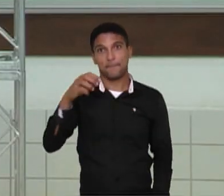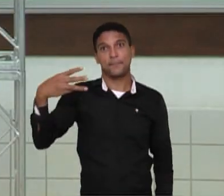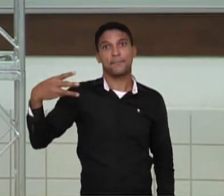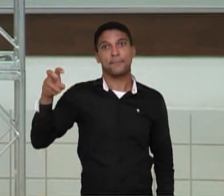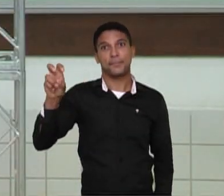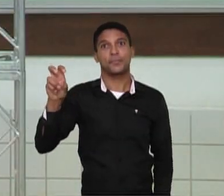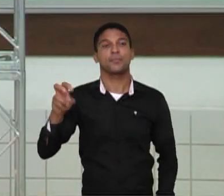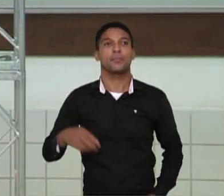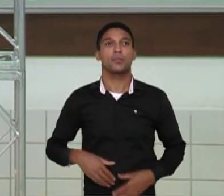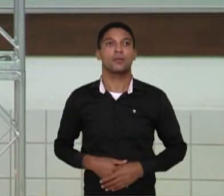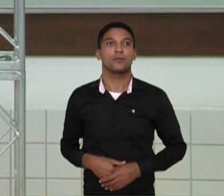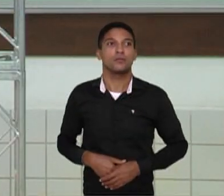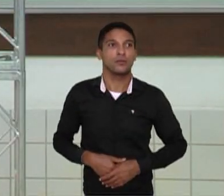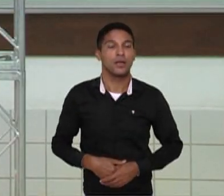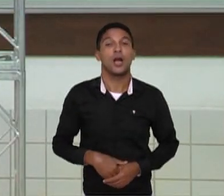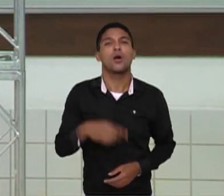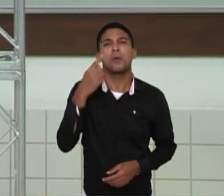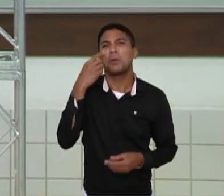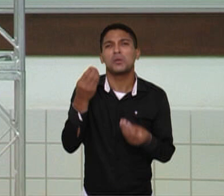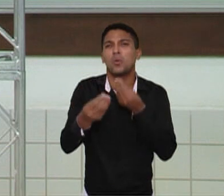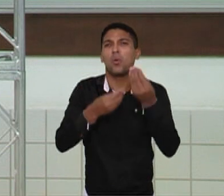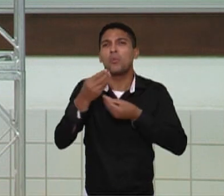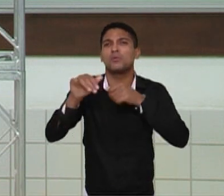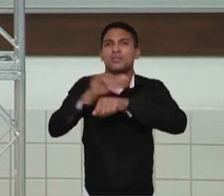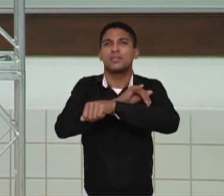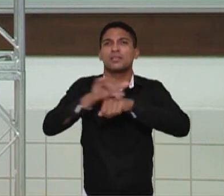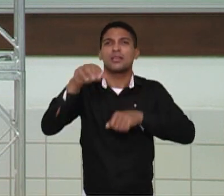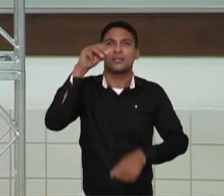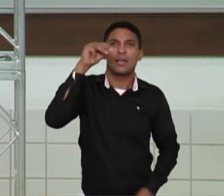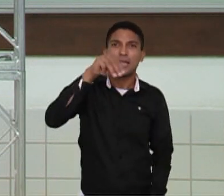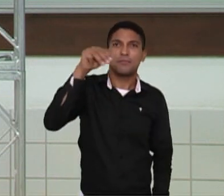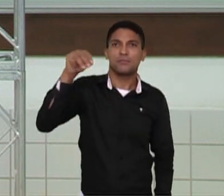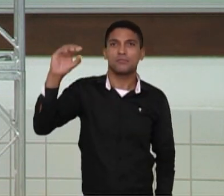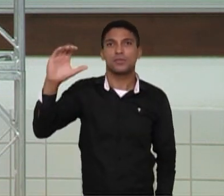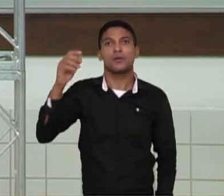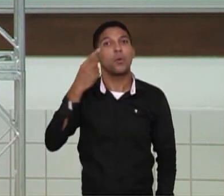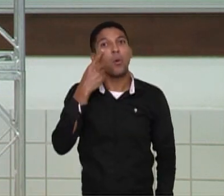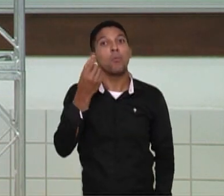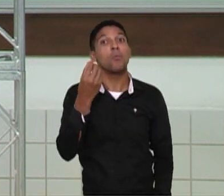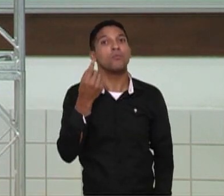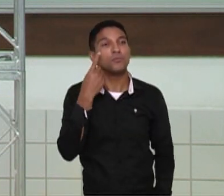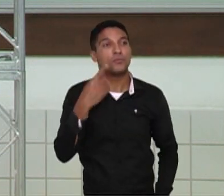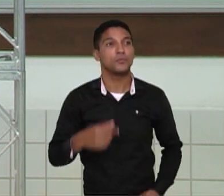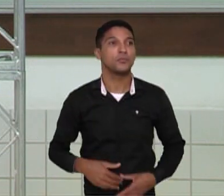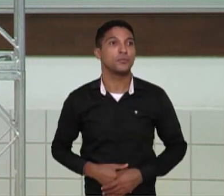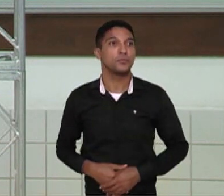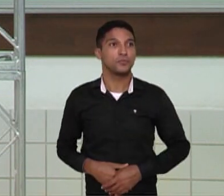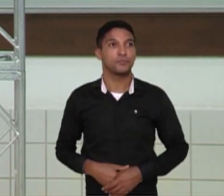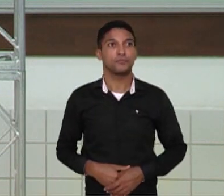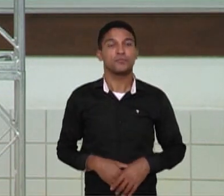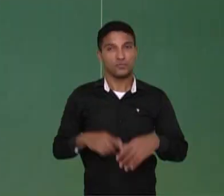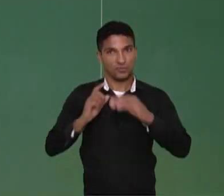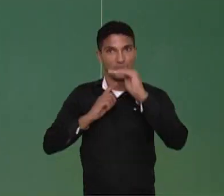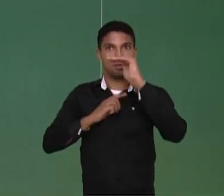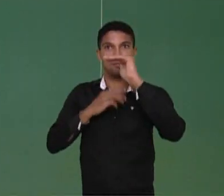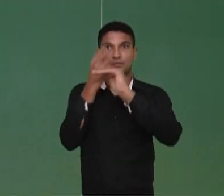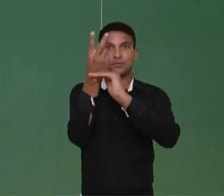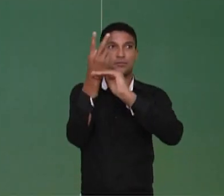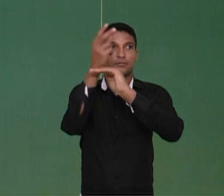comum? No mínimo múltiplo comum, acontece o seguinte, eu tenho lá 2 quintos